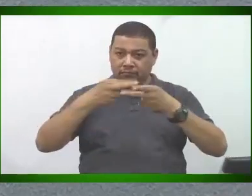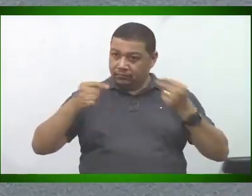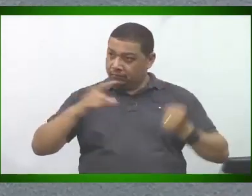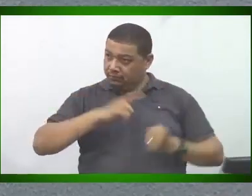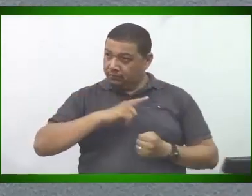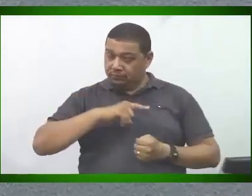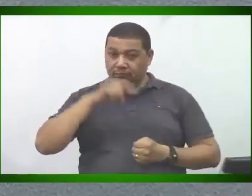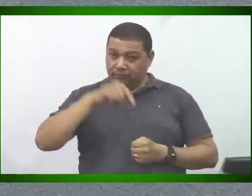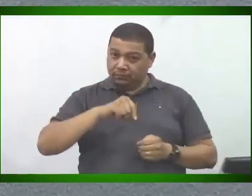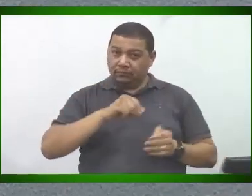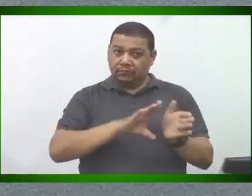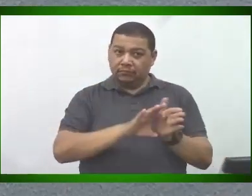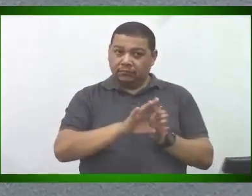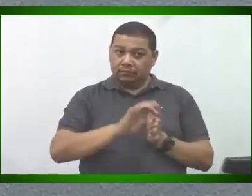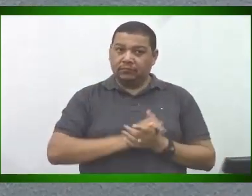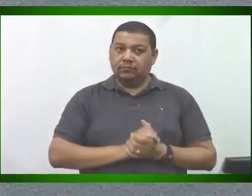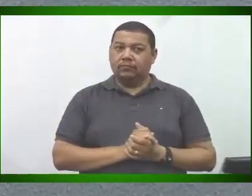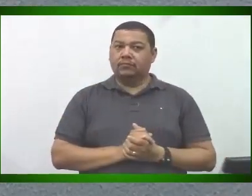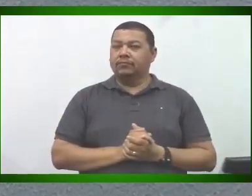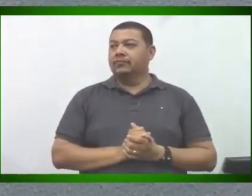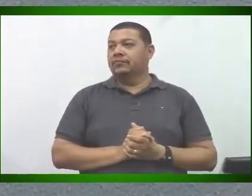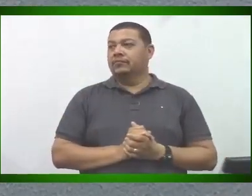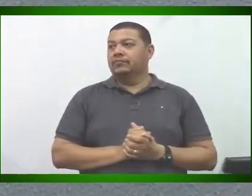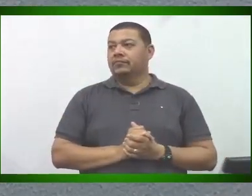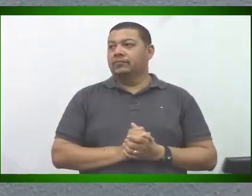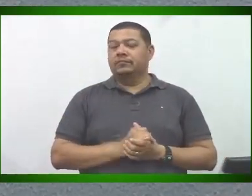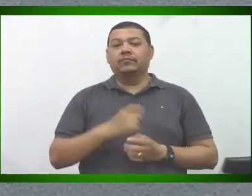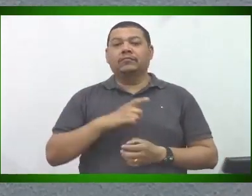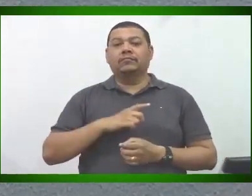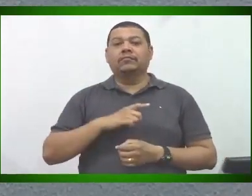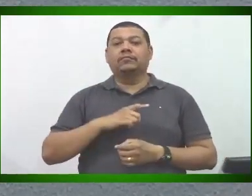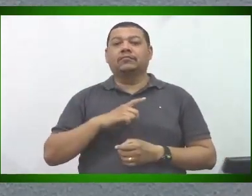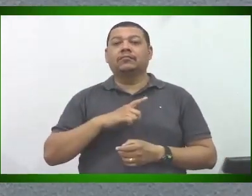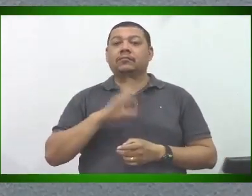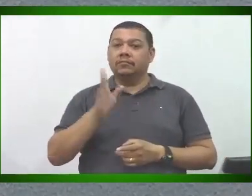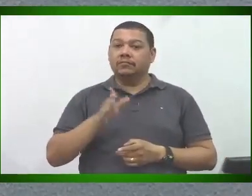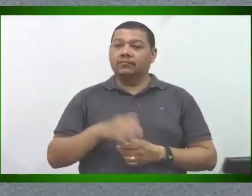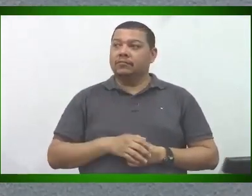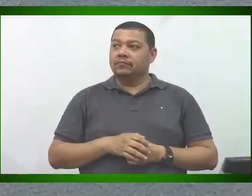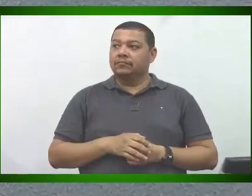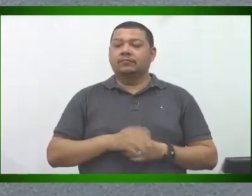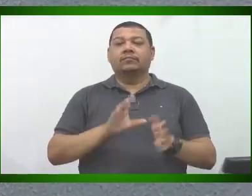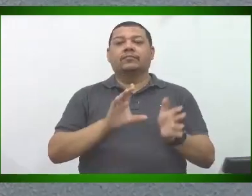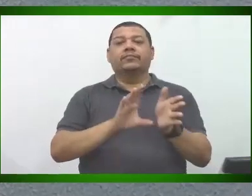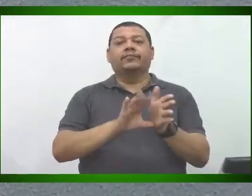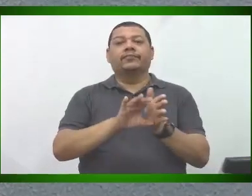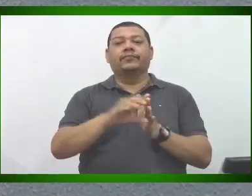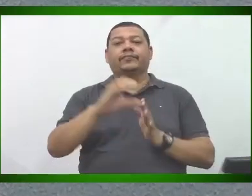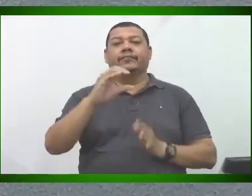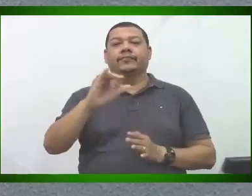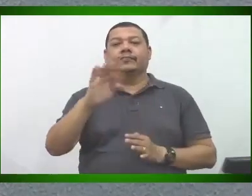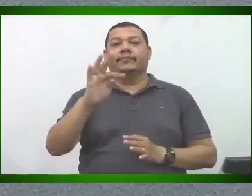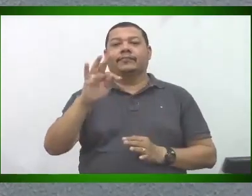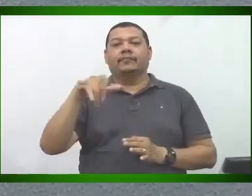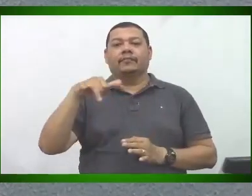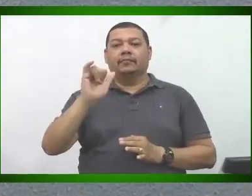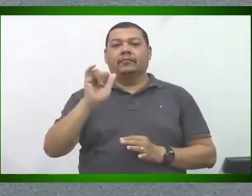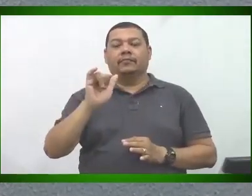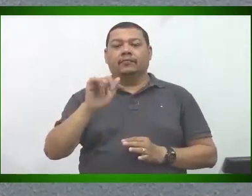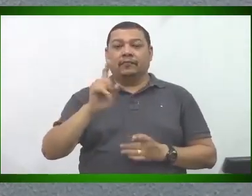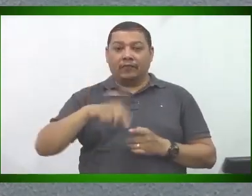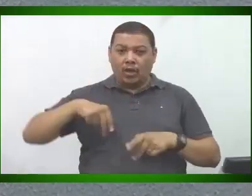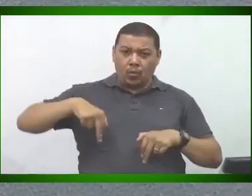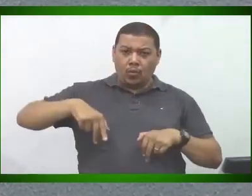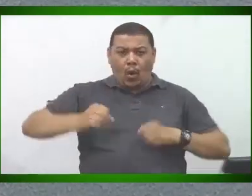aqui no nosso município. Também aconteceu um evento aí, Cacoal City, que é corrida